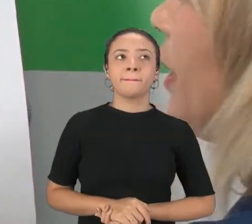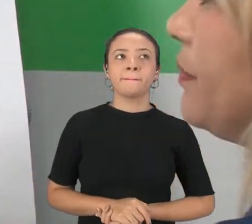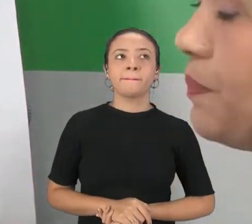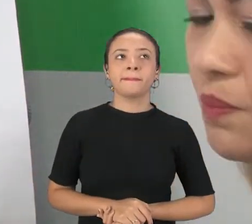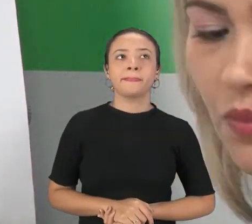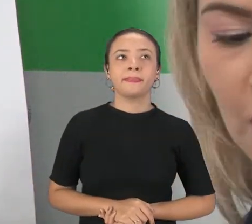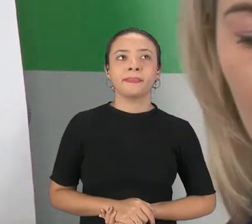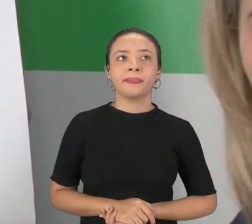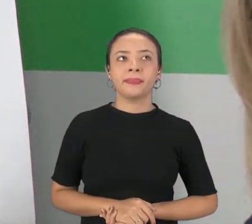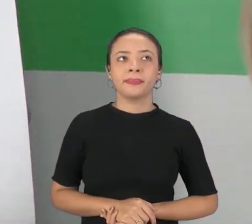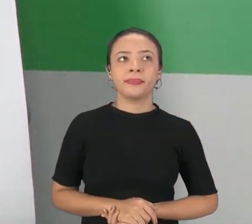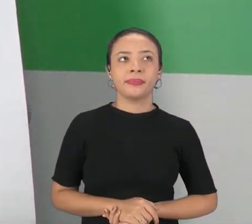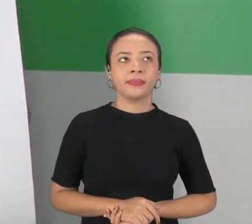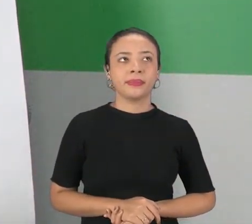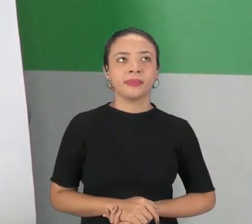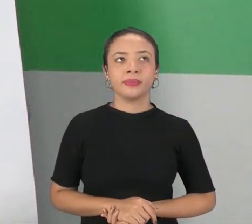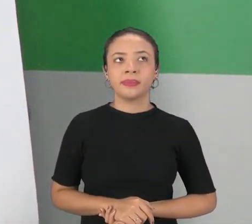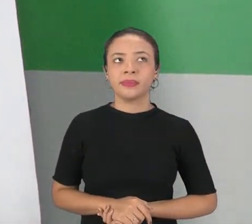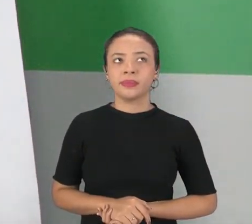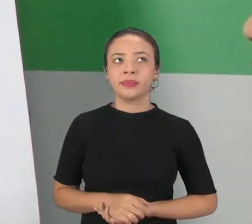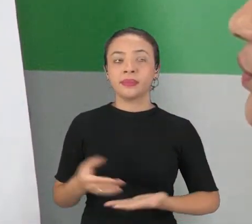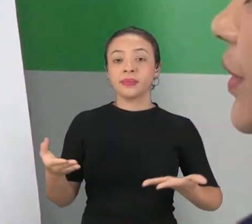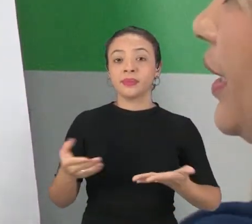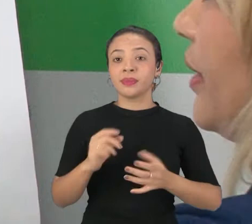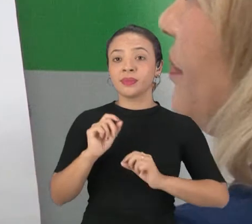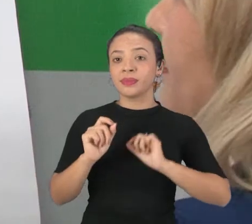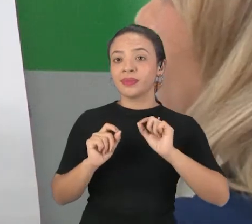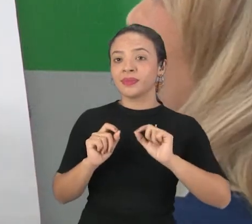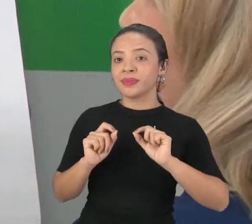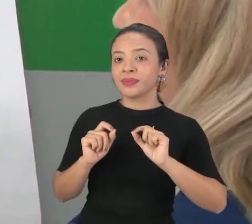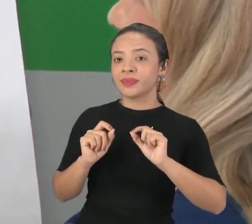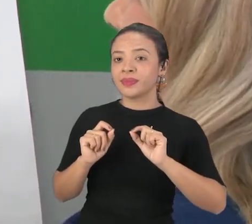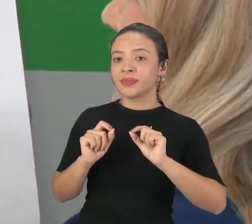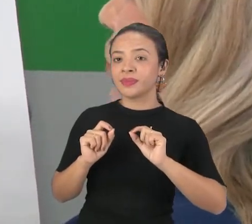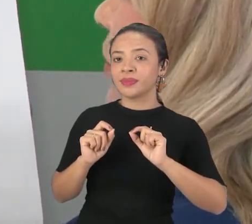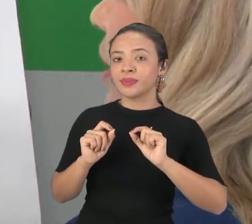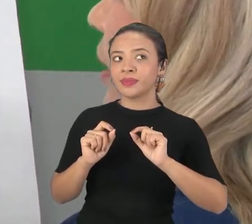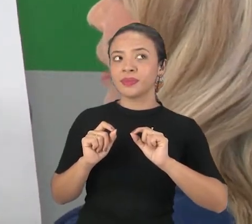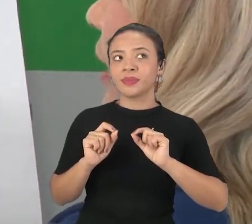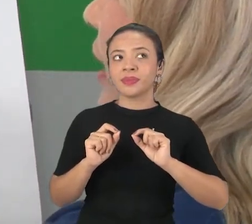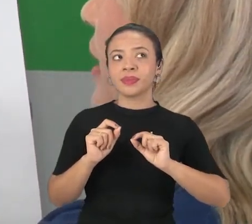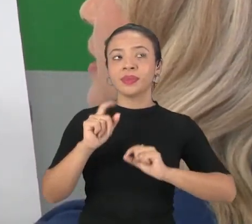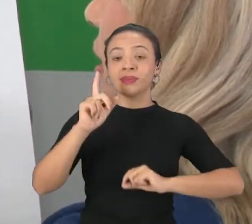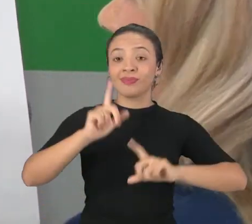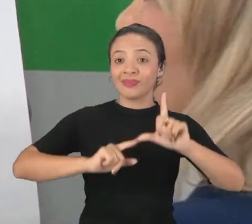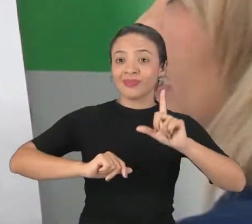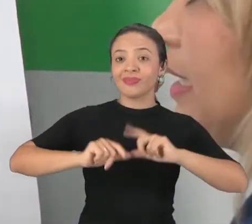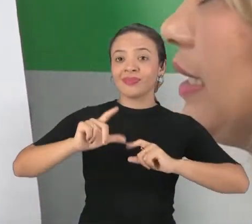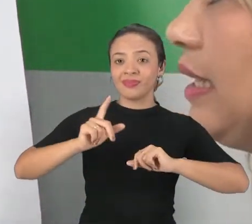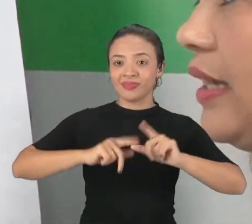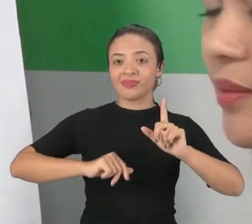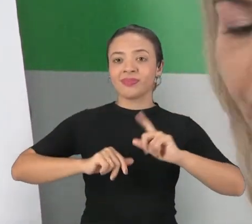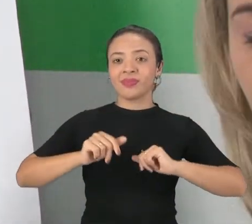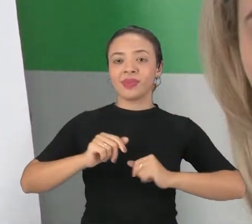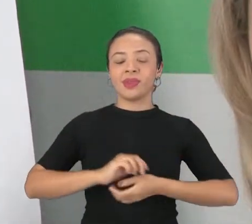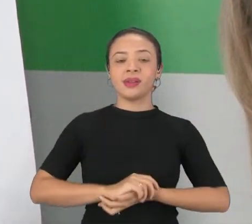muito bem a e agora vai vir o que mais uma